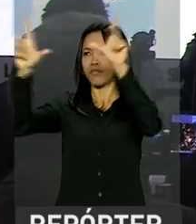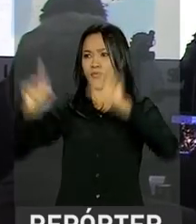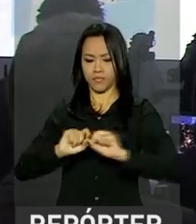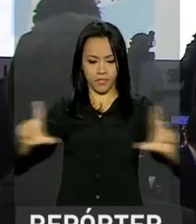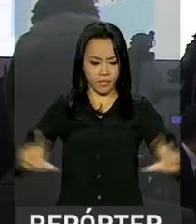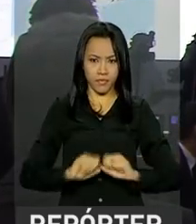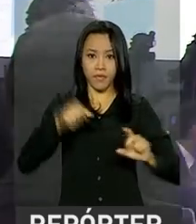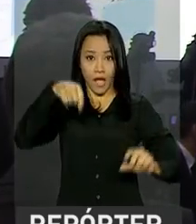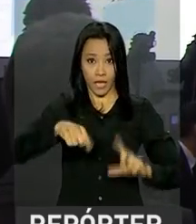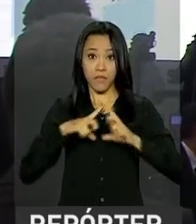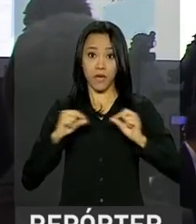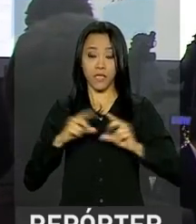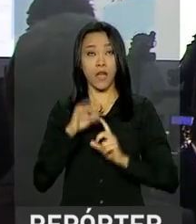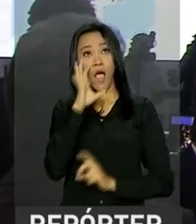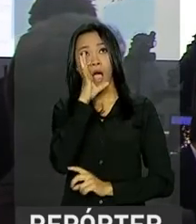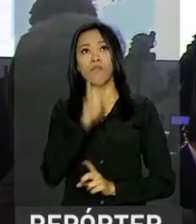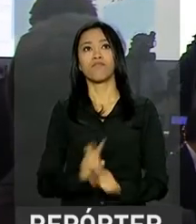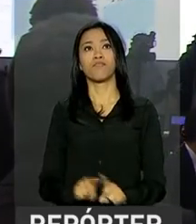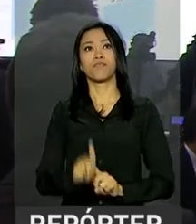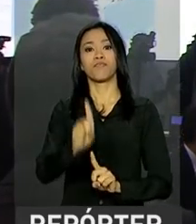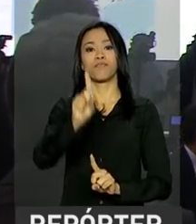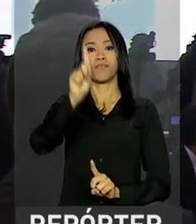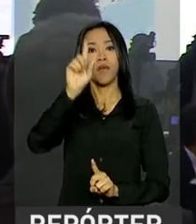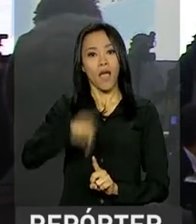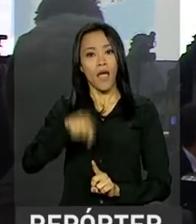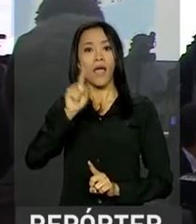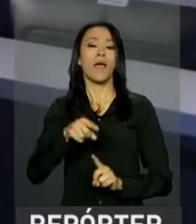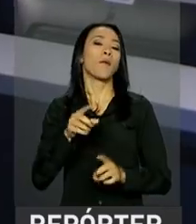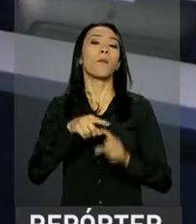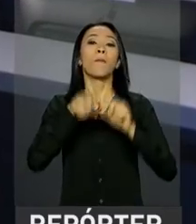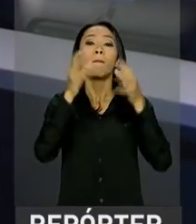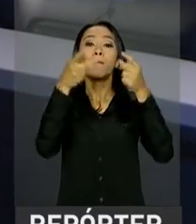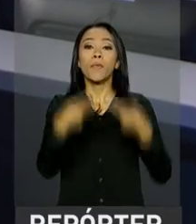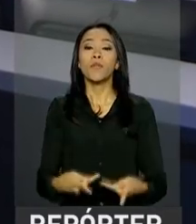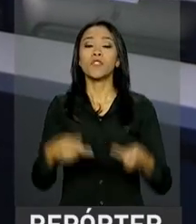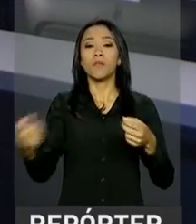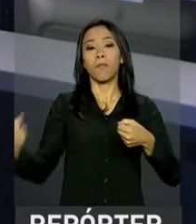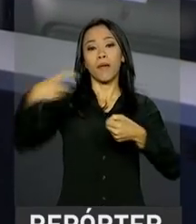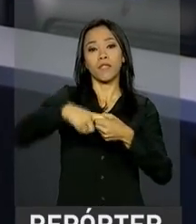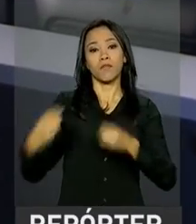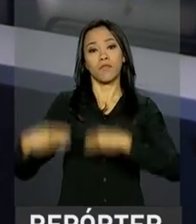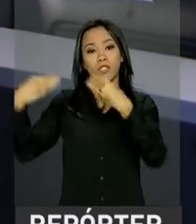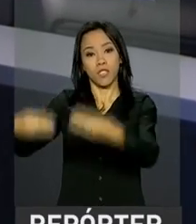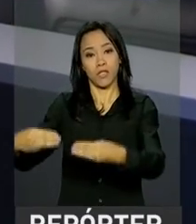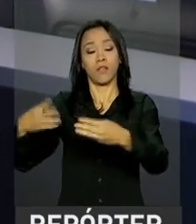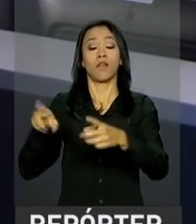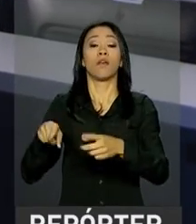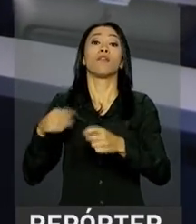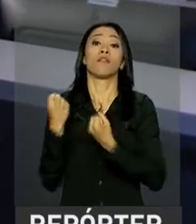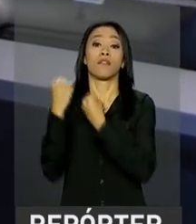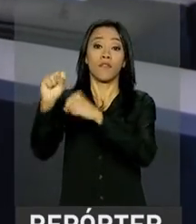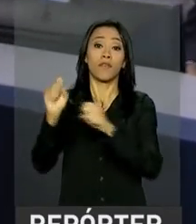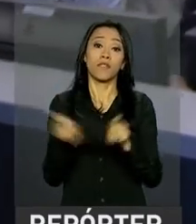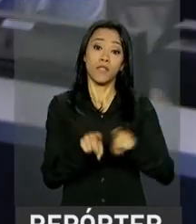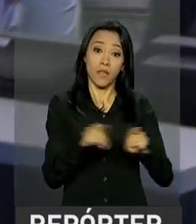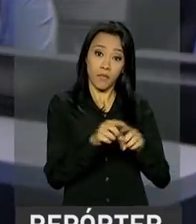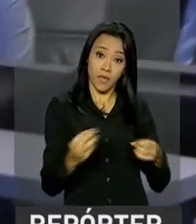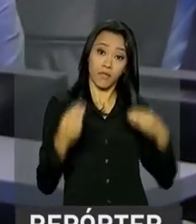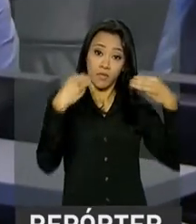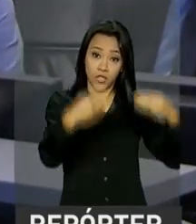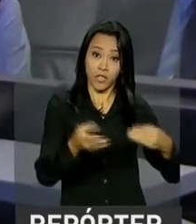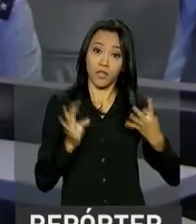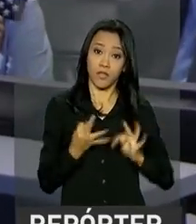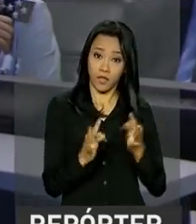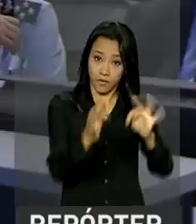em brasília o projeto é uma parceria entre os ministérios da defesa e da ciência tecnologia e inovação e comunicações